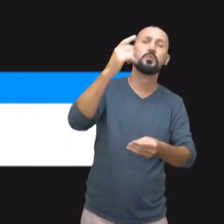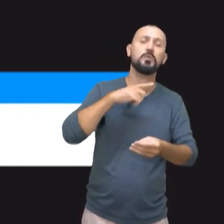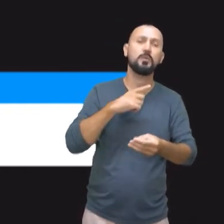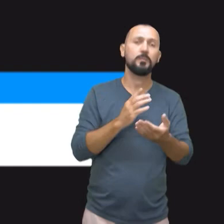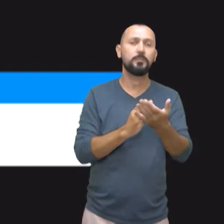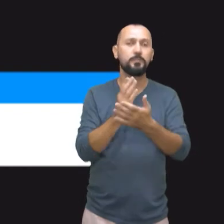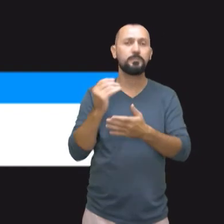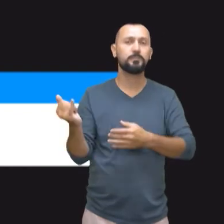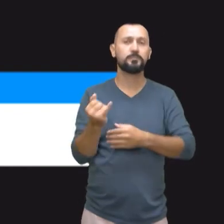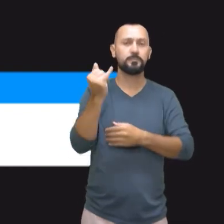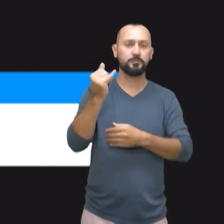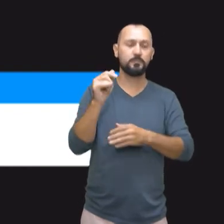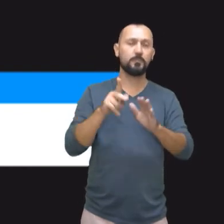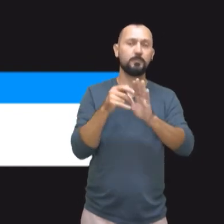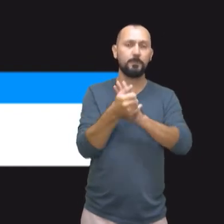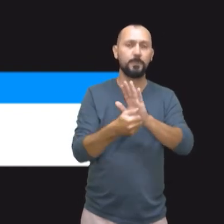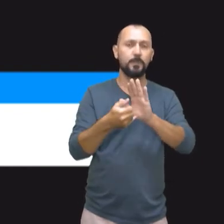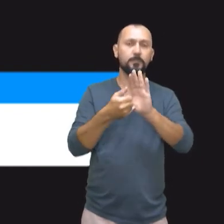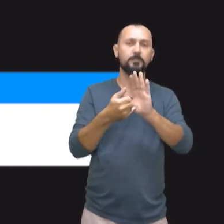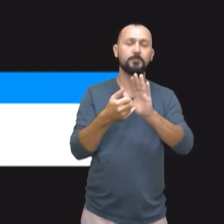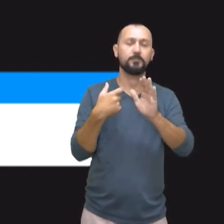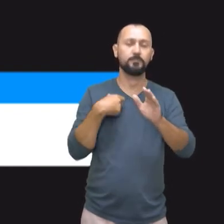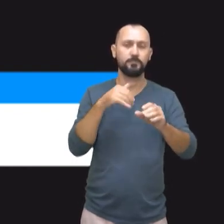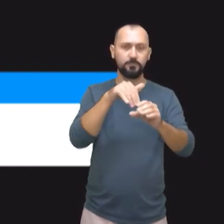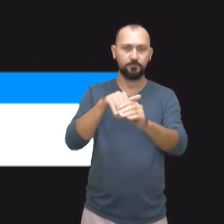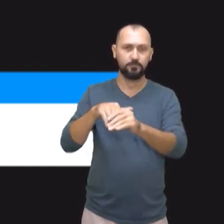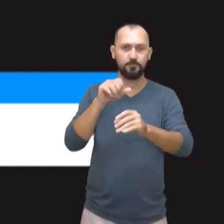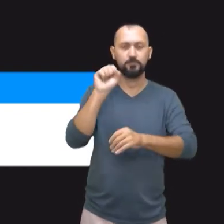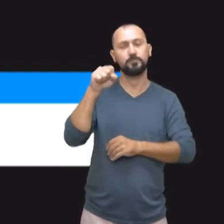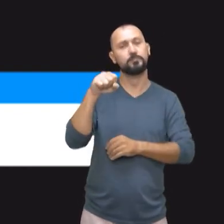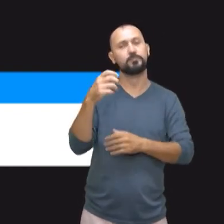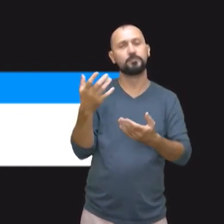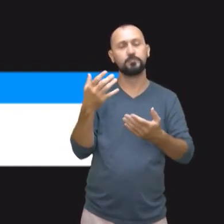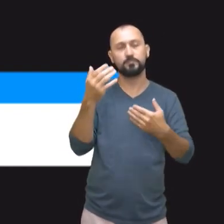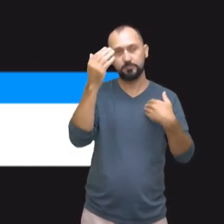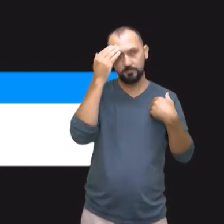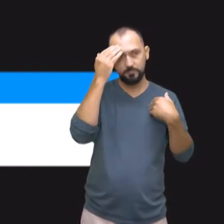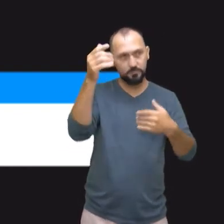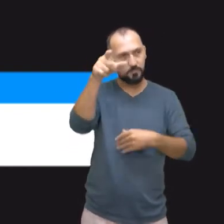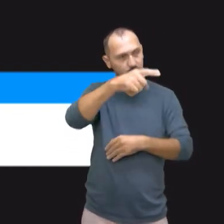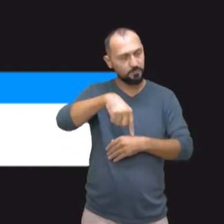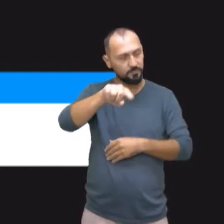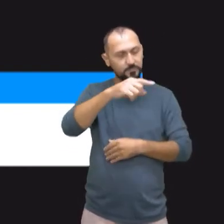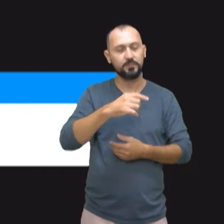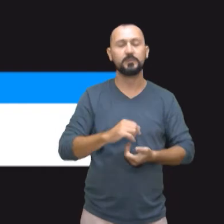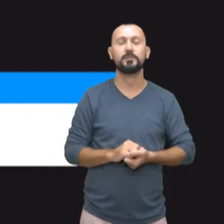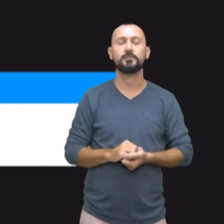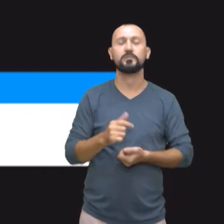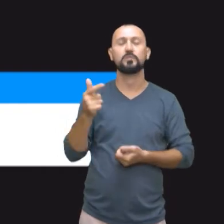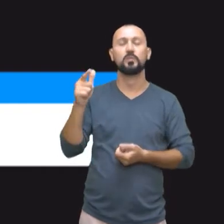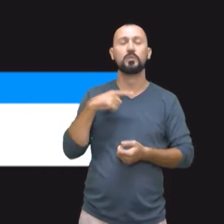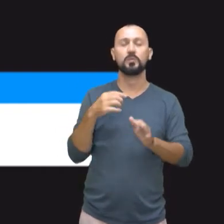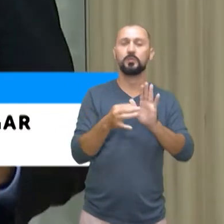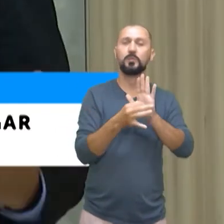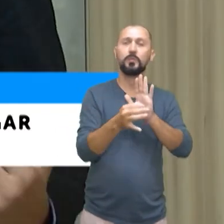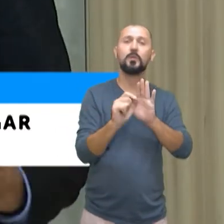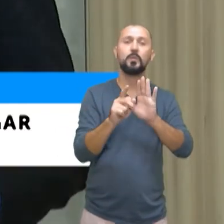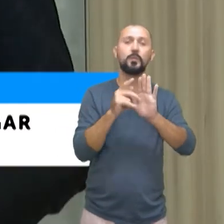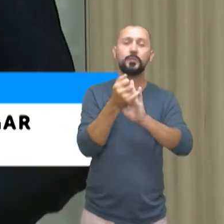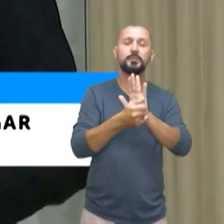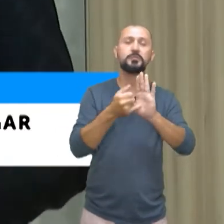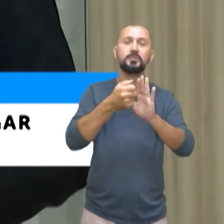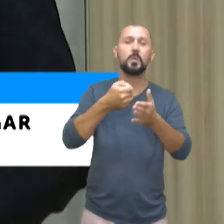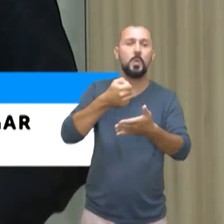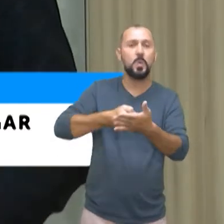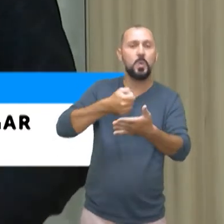pode vir a acontecer ainda. E é importante a aprovação desse projeto. Meu voto é sim. Agradeço a todos que votaram também. Outra